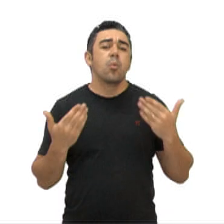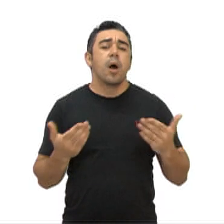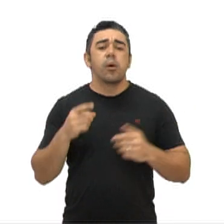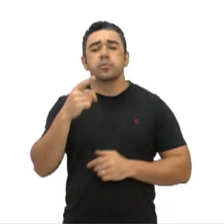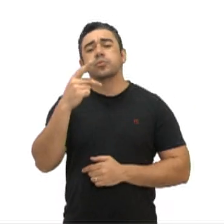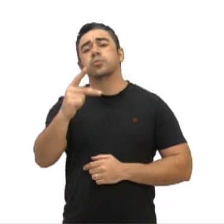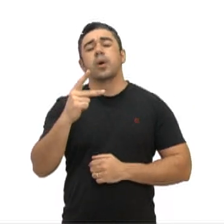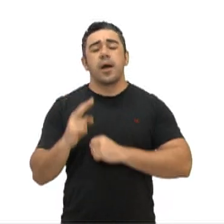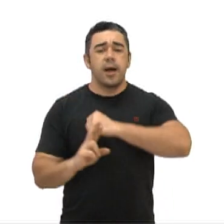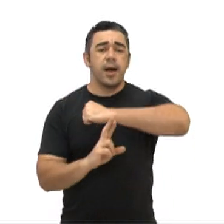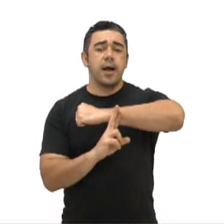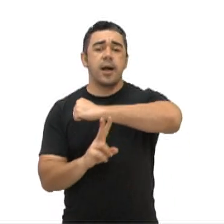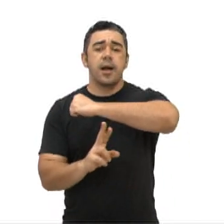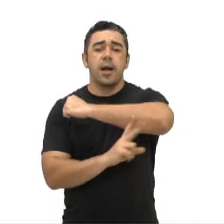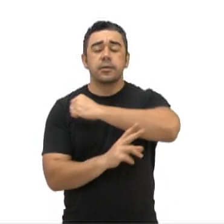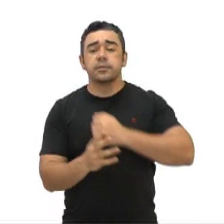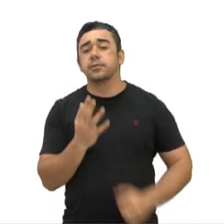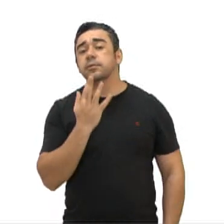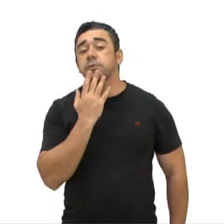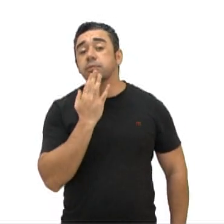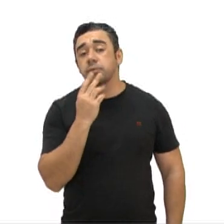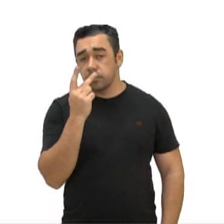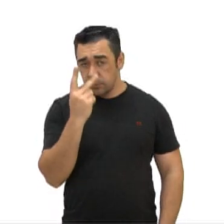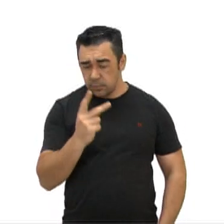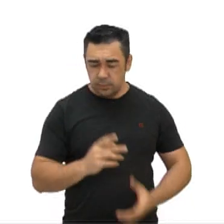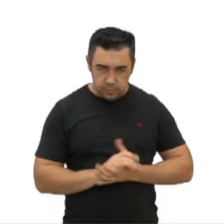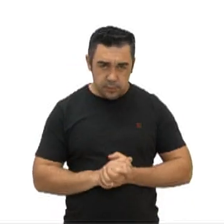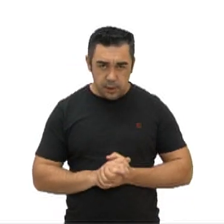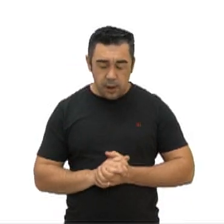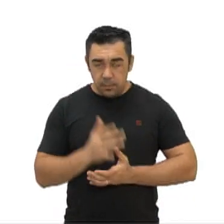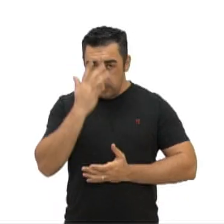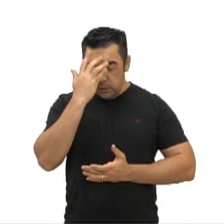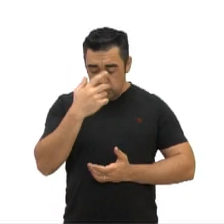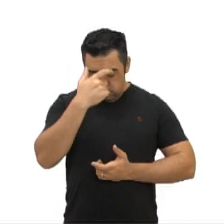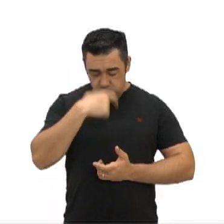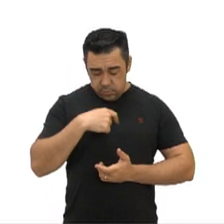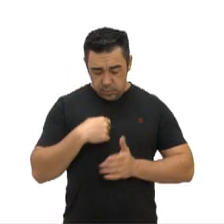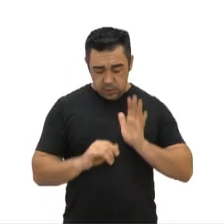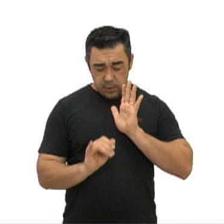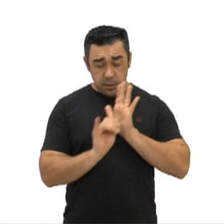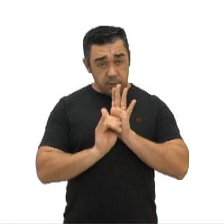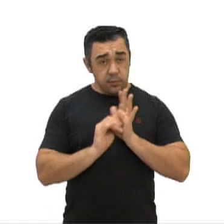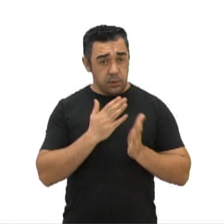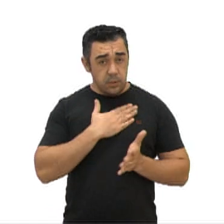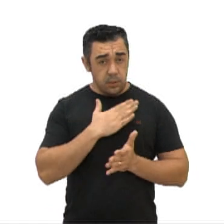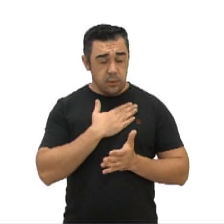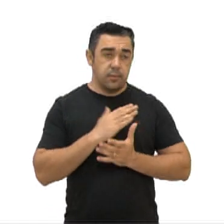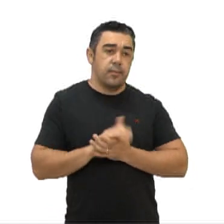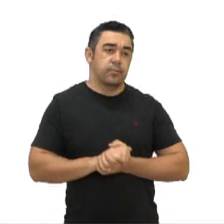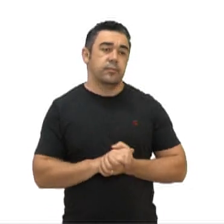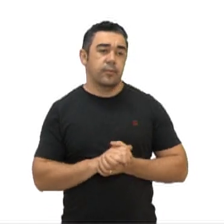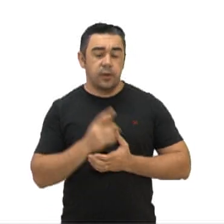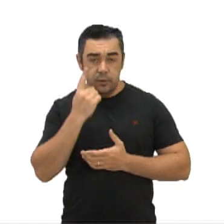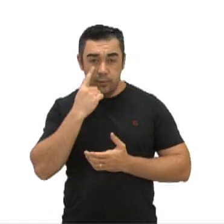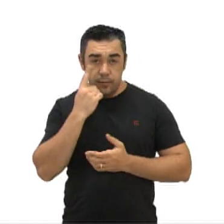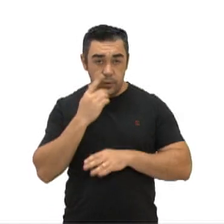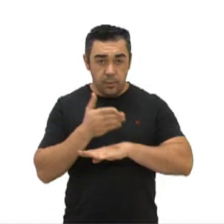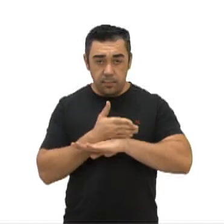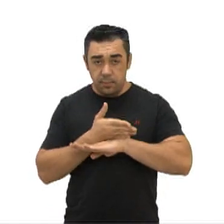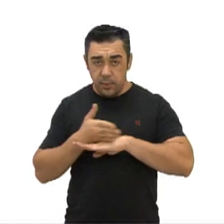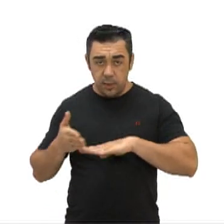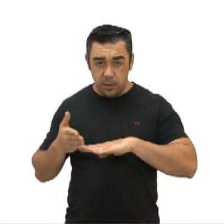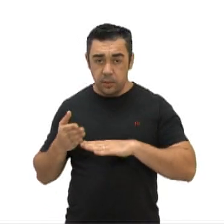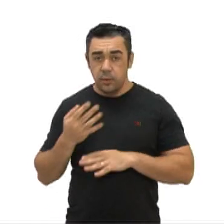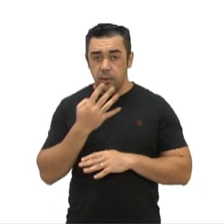raça, qual é a cor, né? Isso é uma questão que as pessoas se identificam, né? Que se autoproclamam. Então vejam que branco,